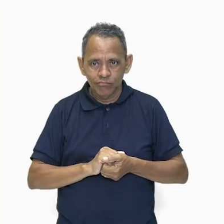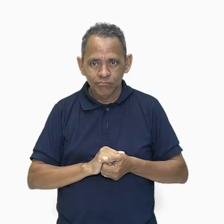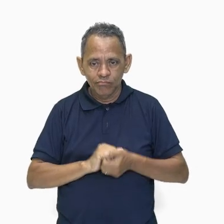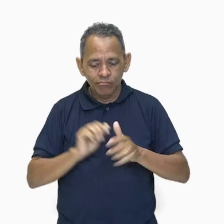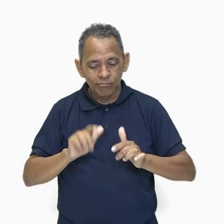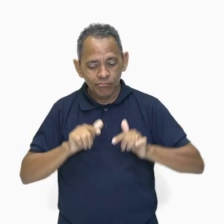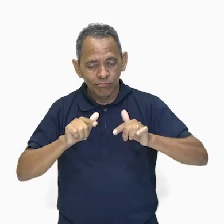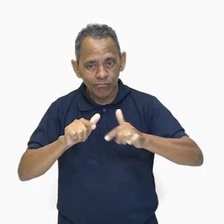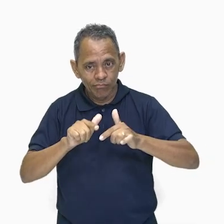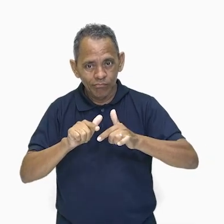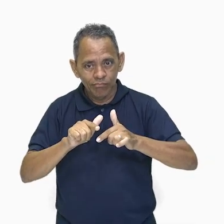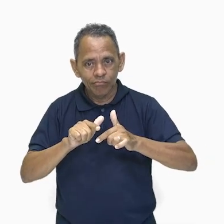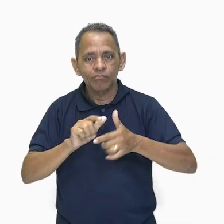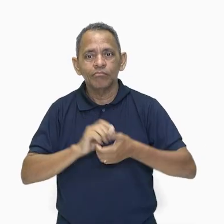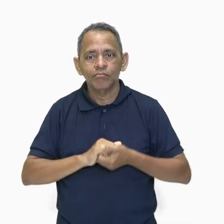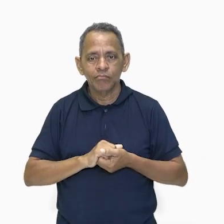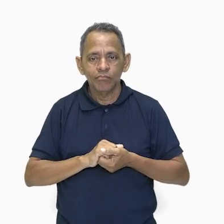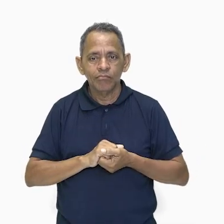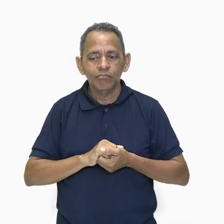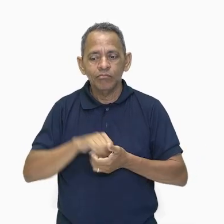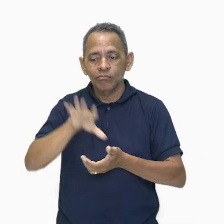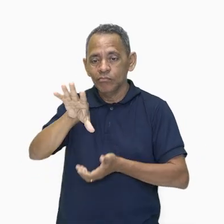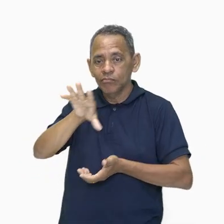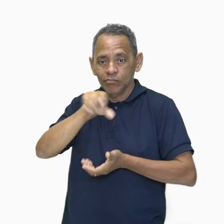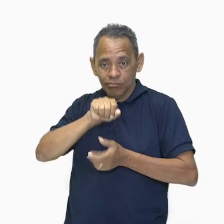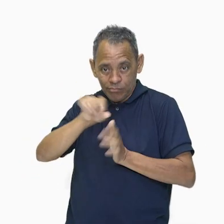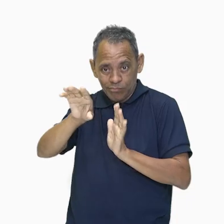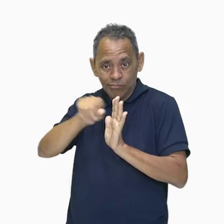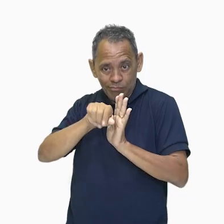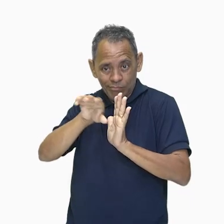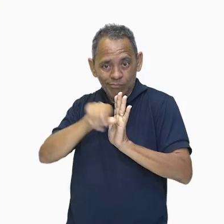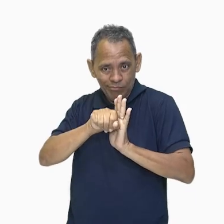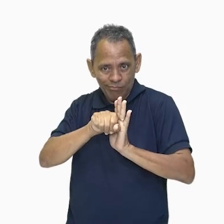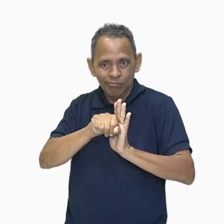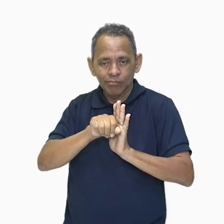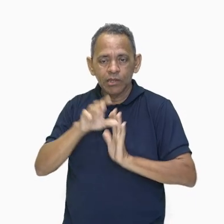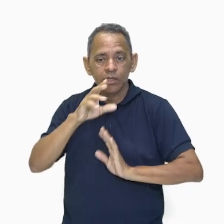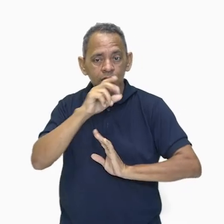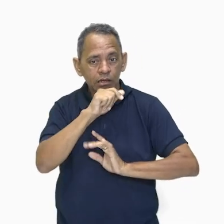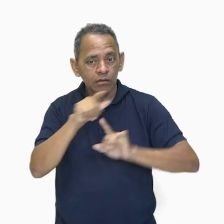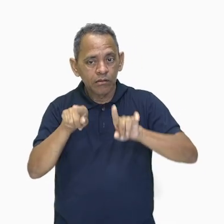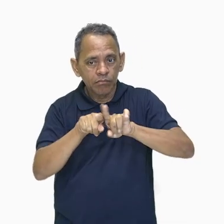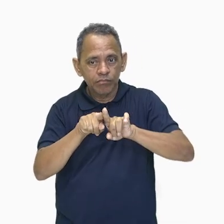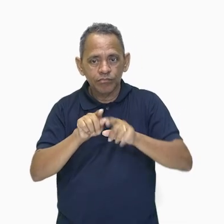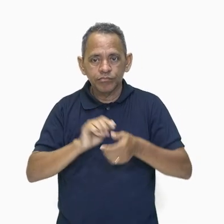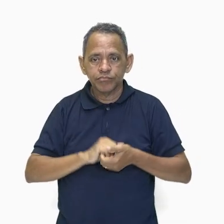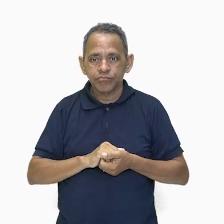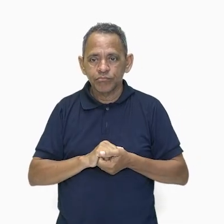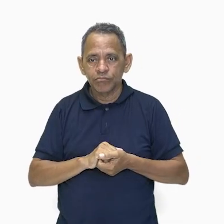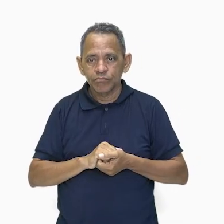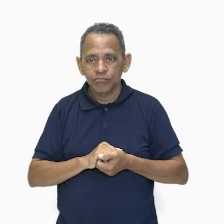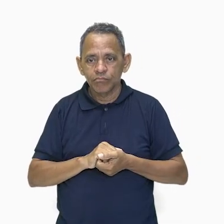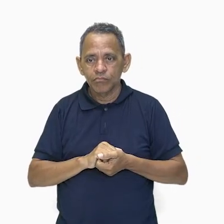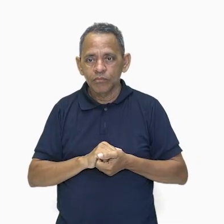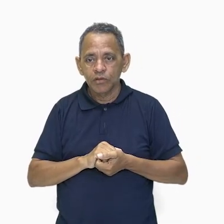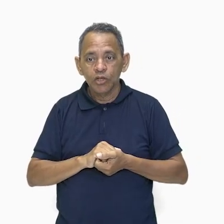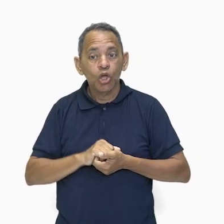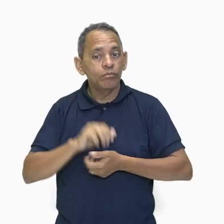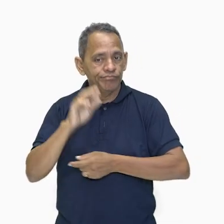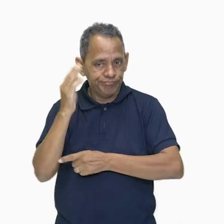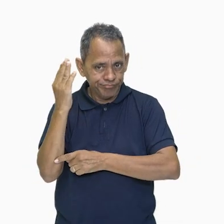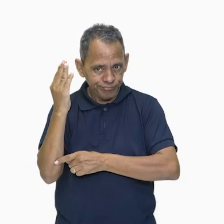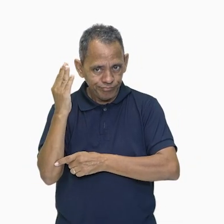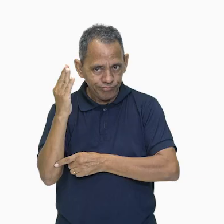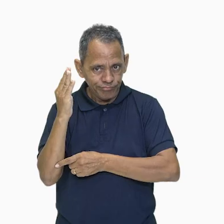de forma a catalisar uma reação química, a ser mais rápido, tá? E elas são catalisadores biológicos que o